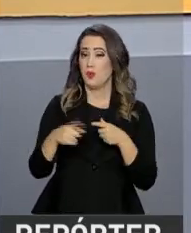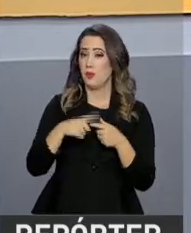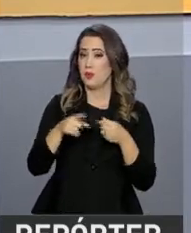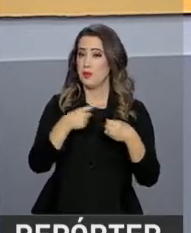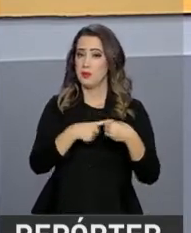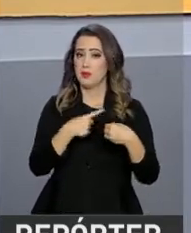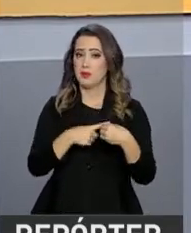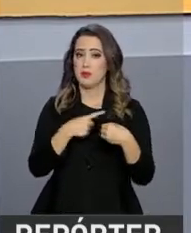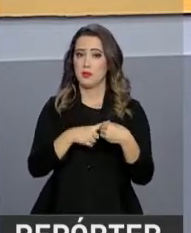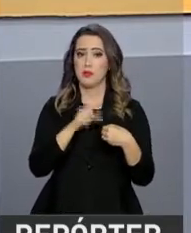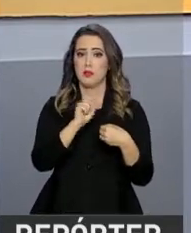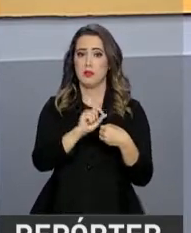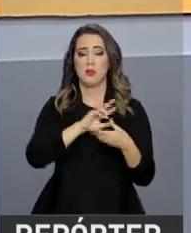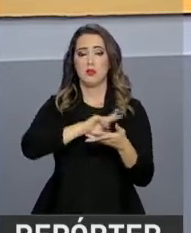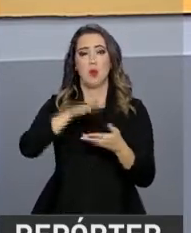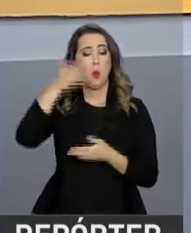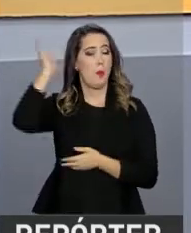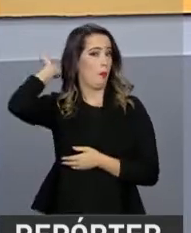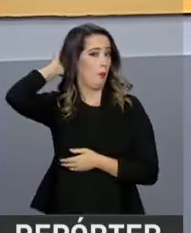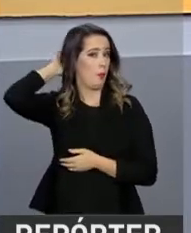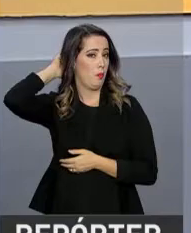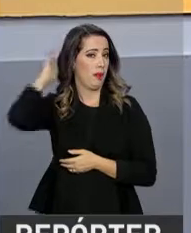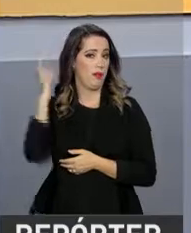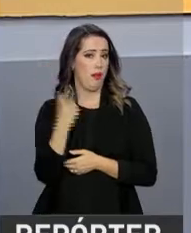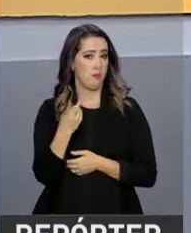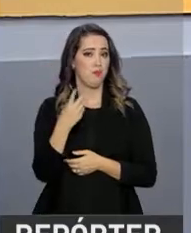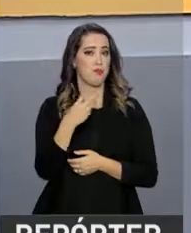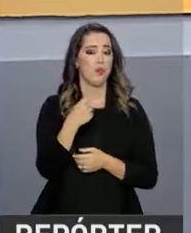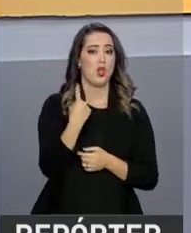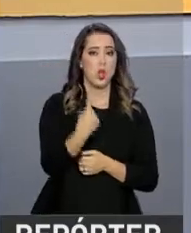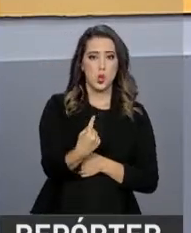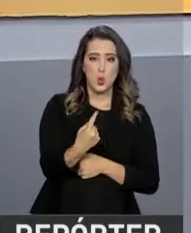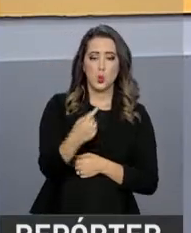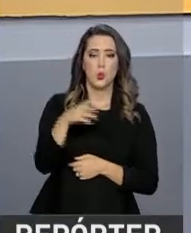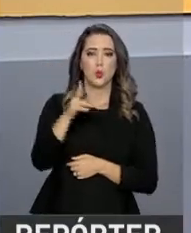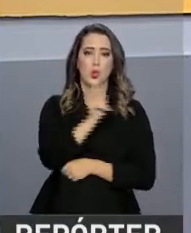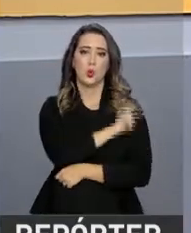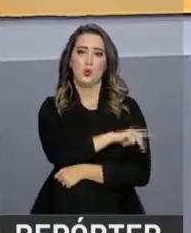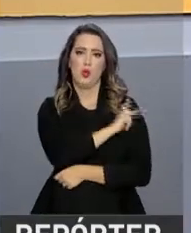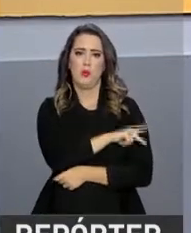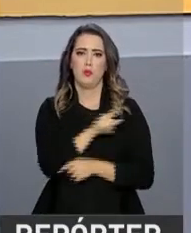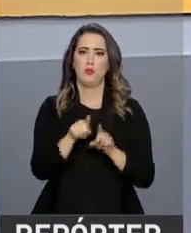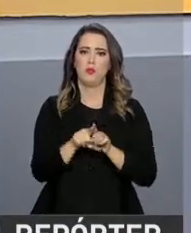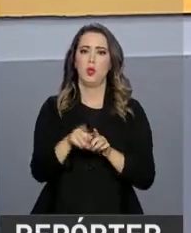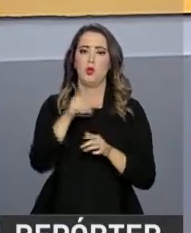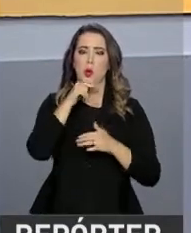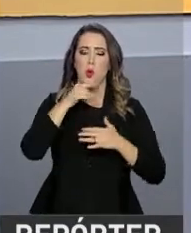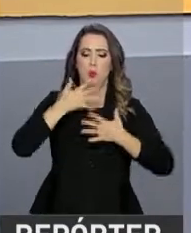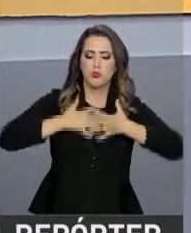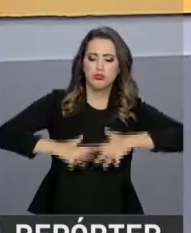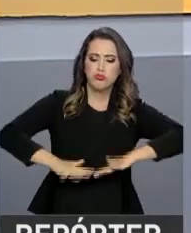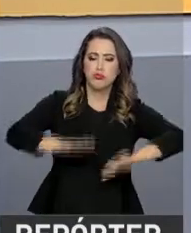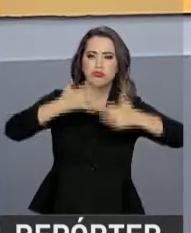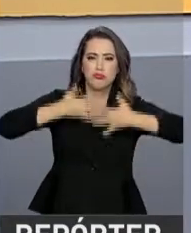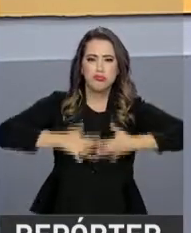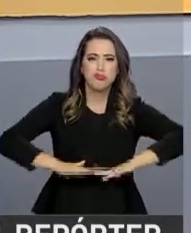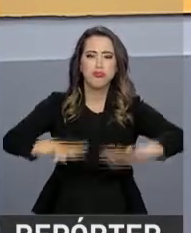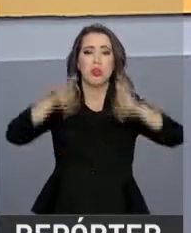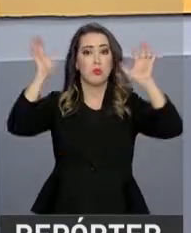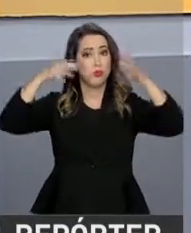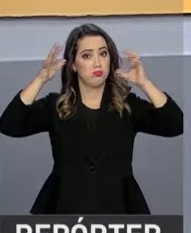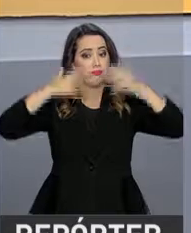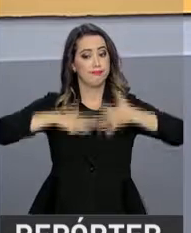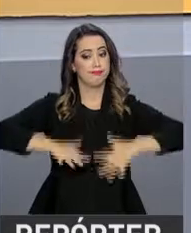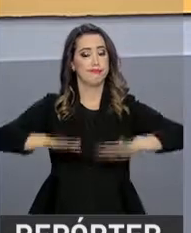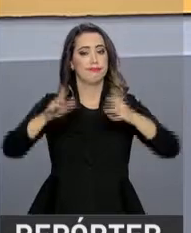municípios de são geraldo og paraguaia no pará e pimenteira no piauí por causa das enxurradas já na lista de cidades com